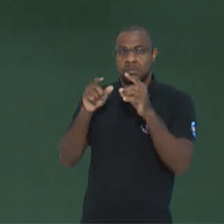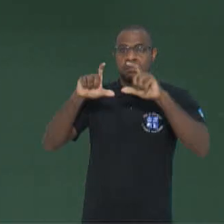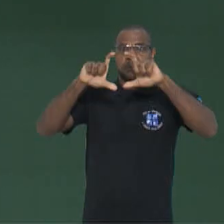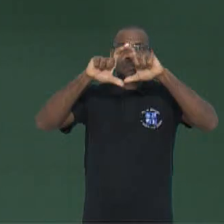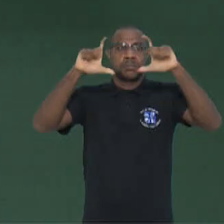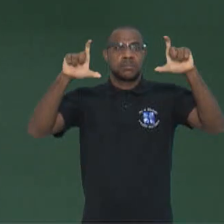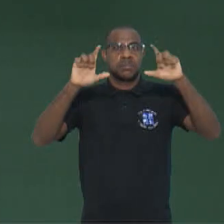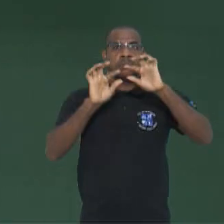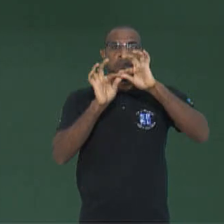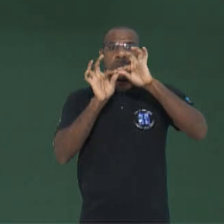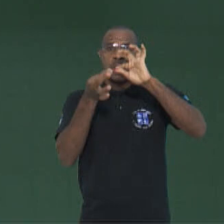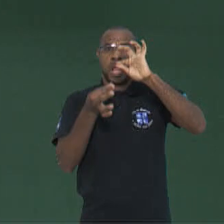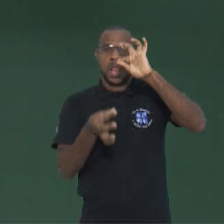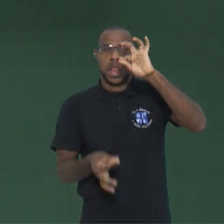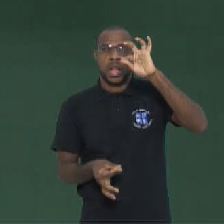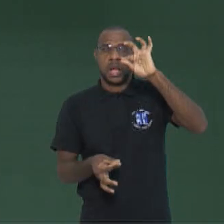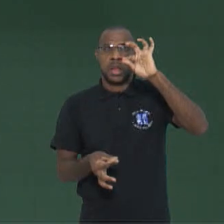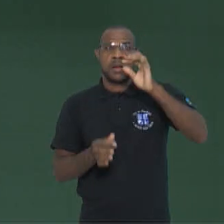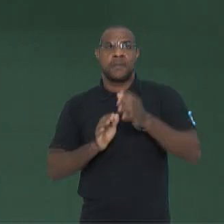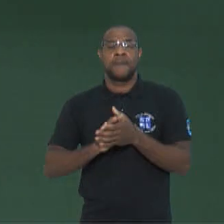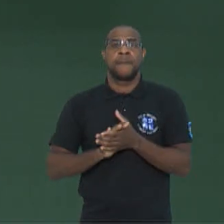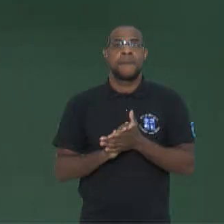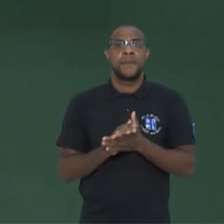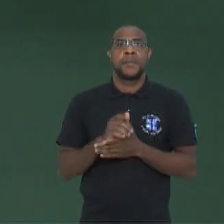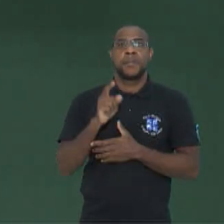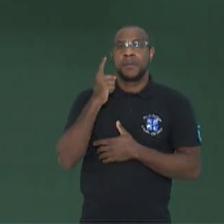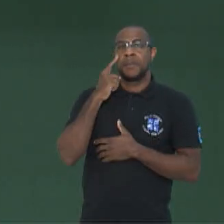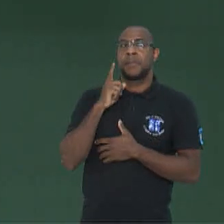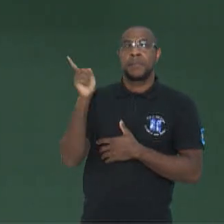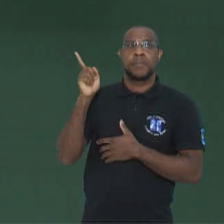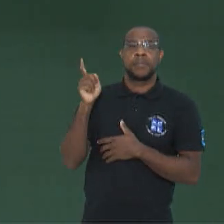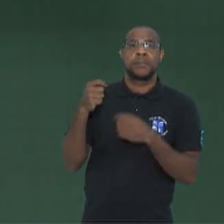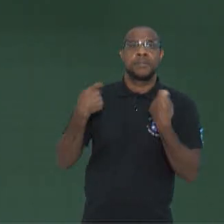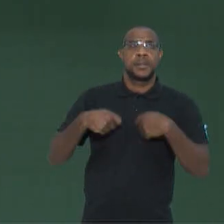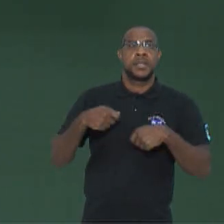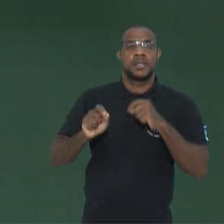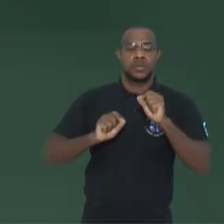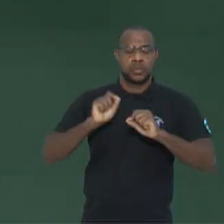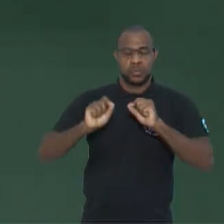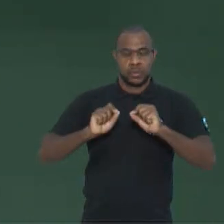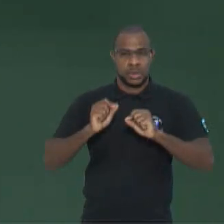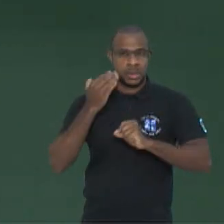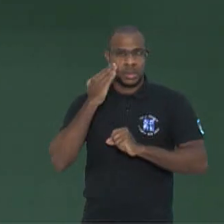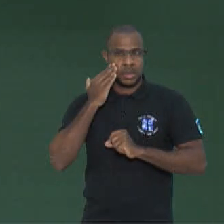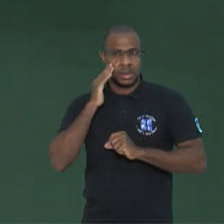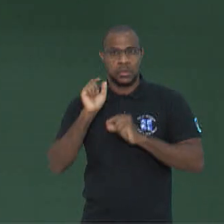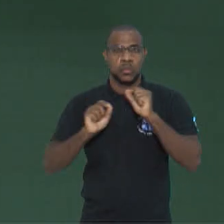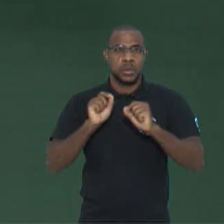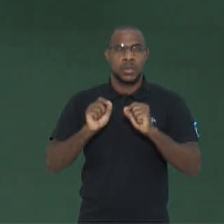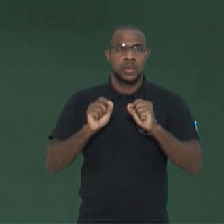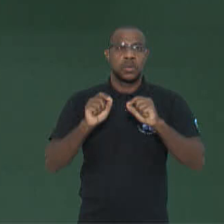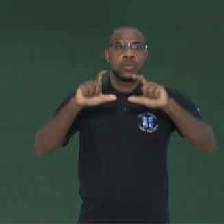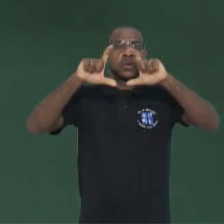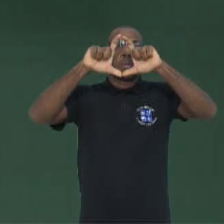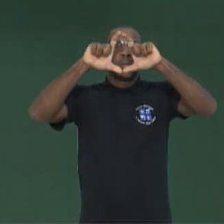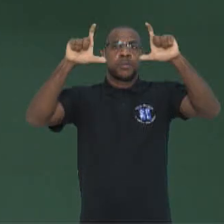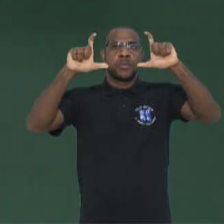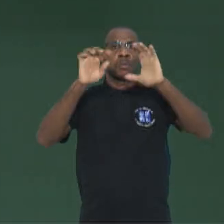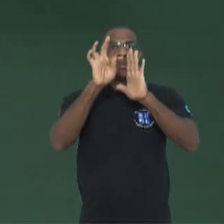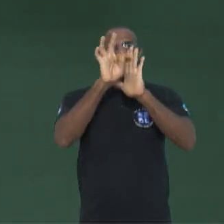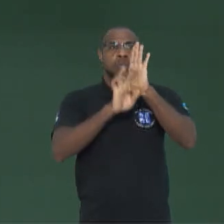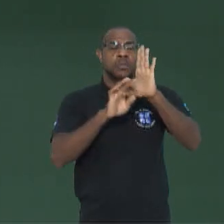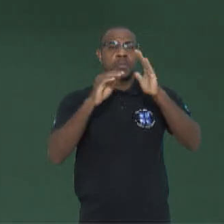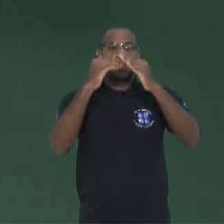ele é longo, tá? E aí vocês precisam entender este trechinho para